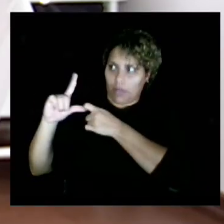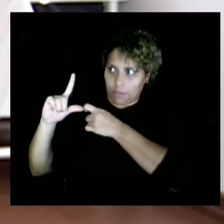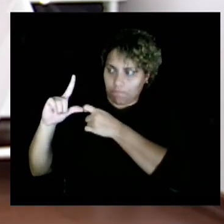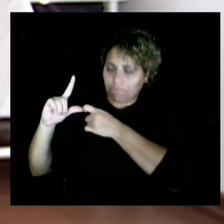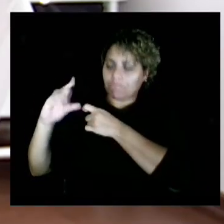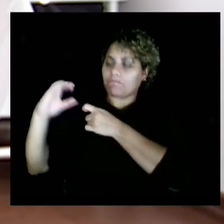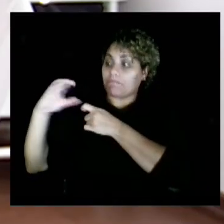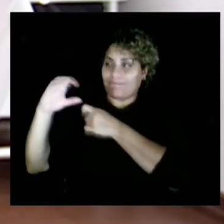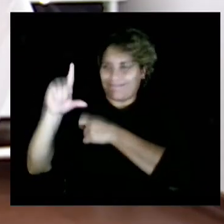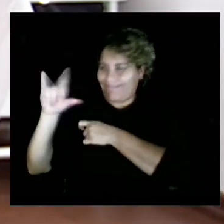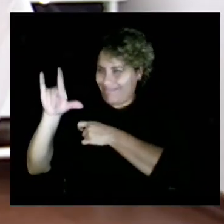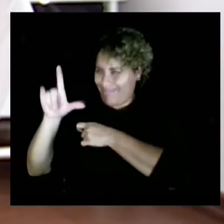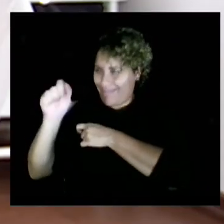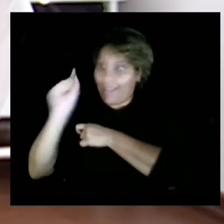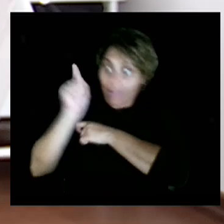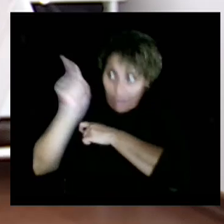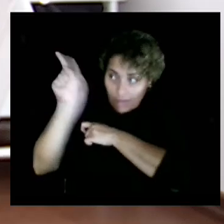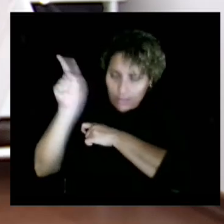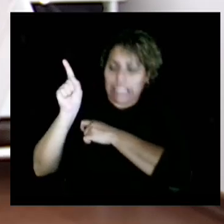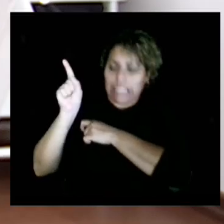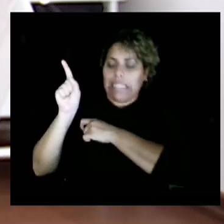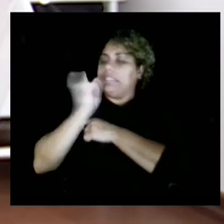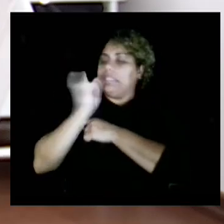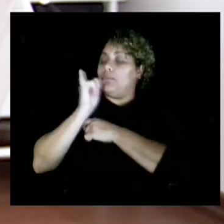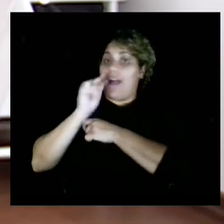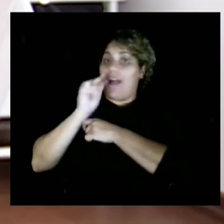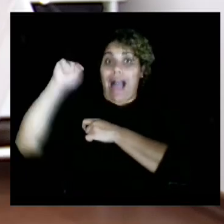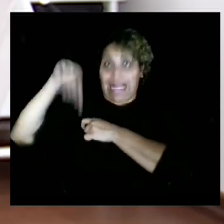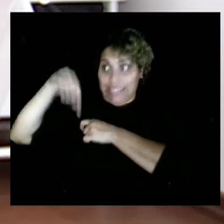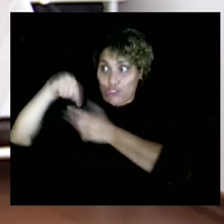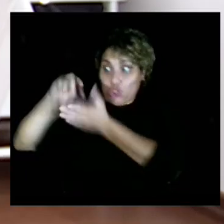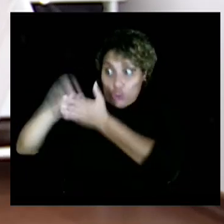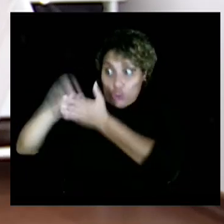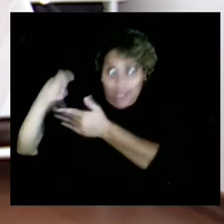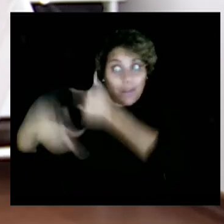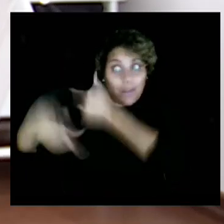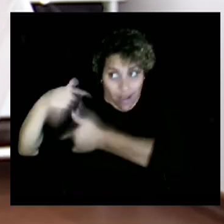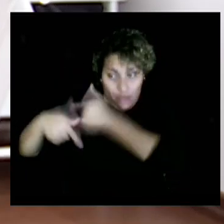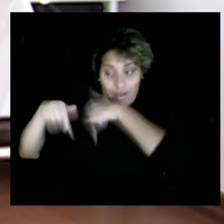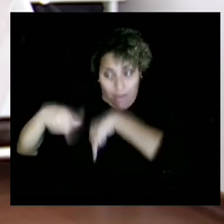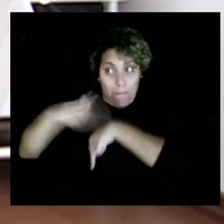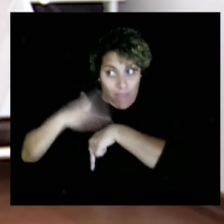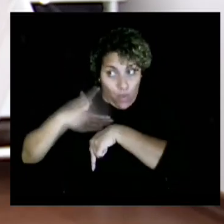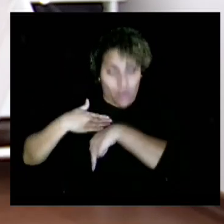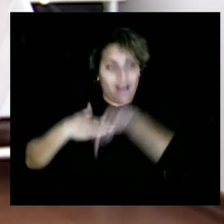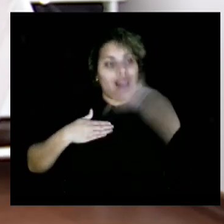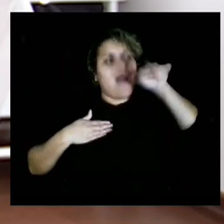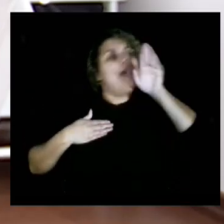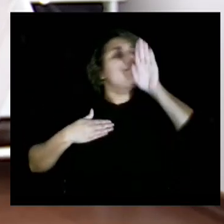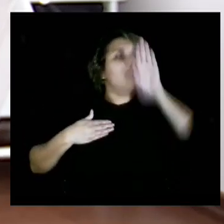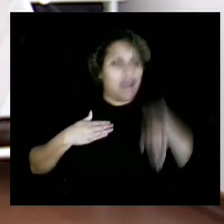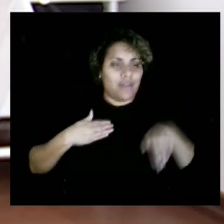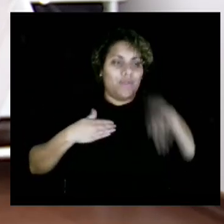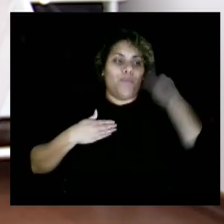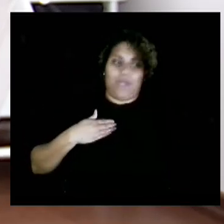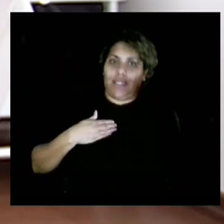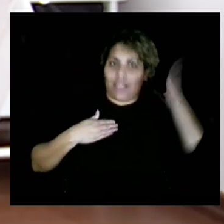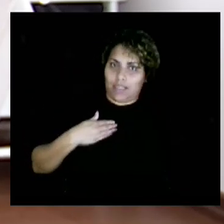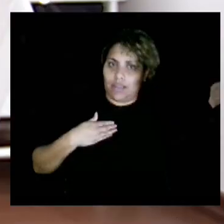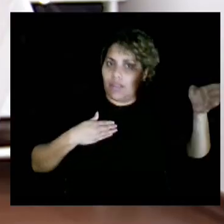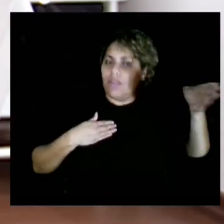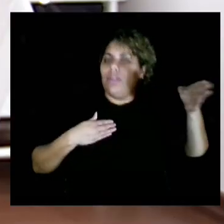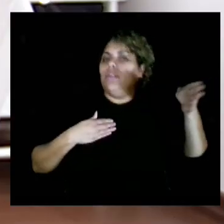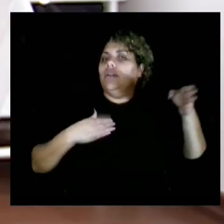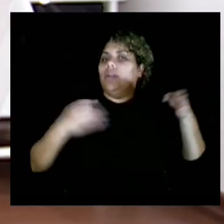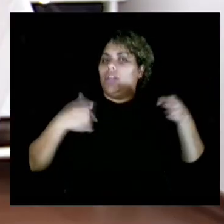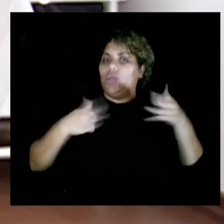eu invertia, mas eu nunca abandonei o meu espaço. E aí depois eu fiz bastante freela, bastante, acho que